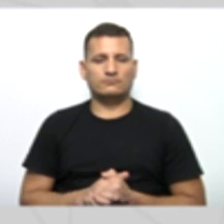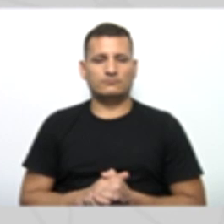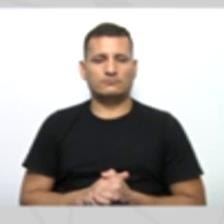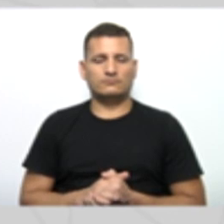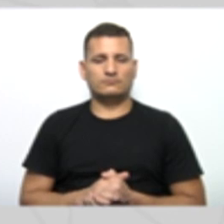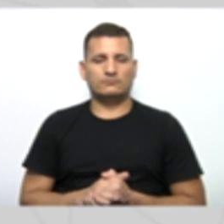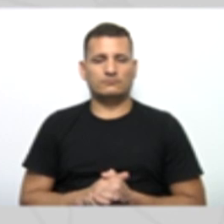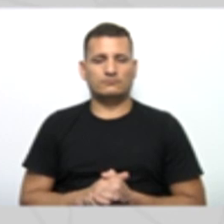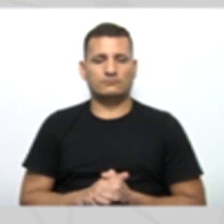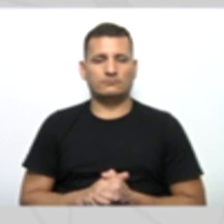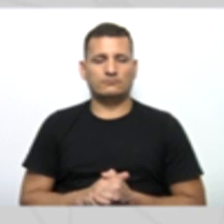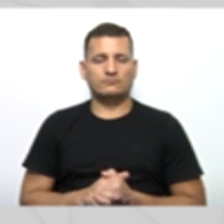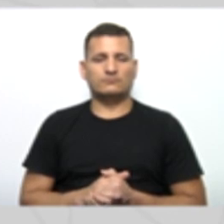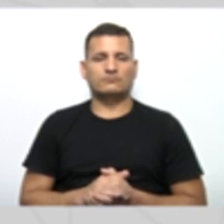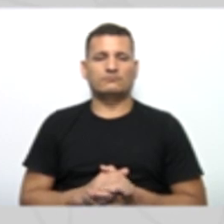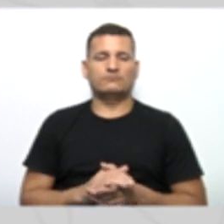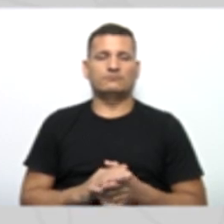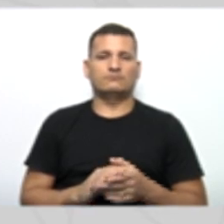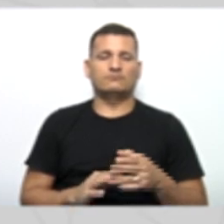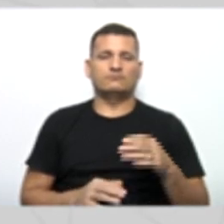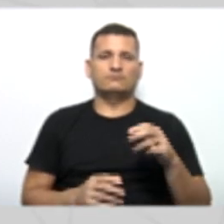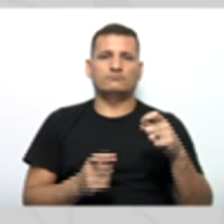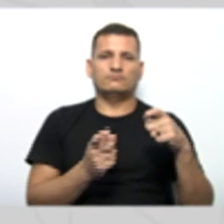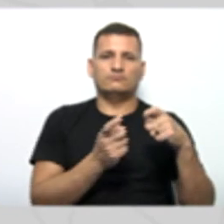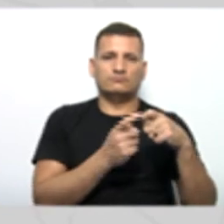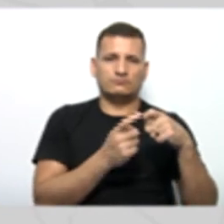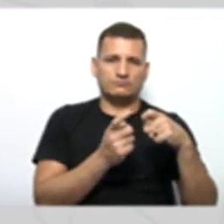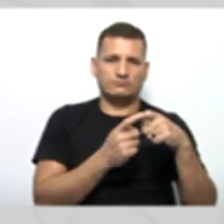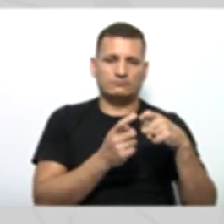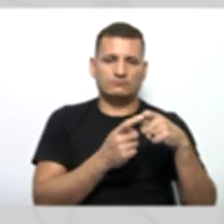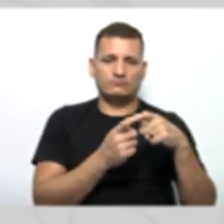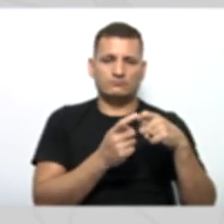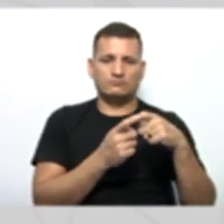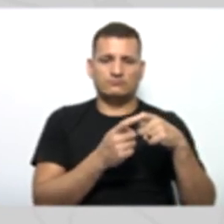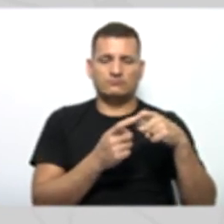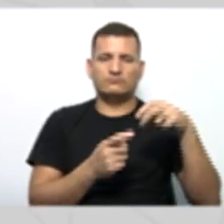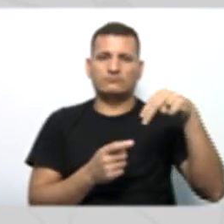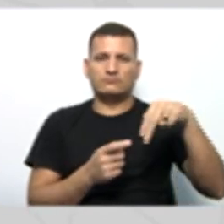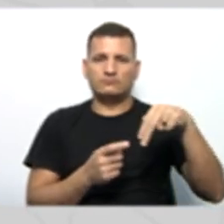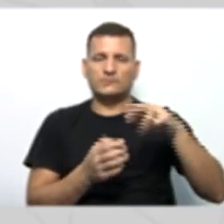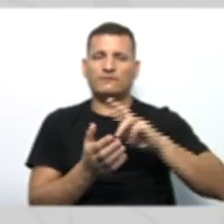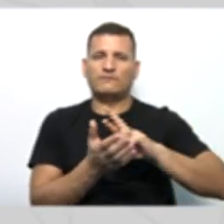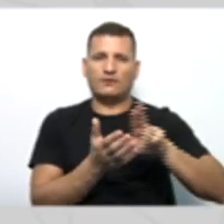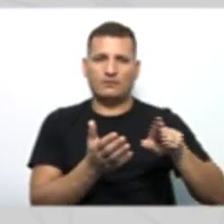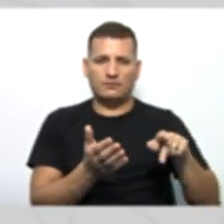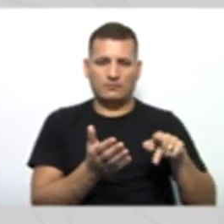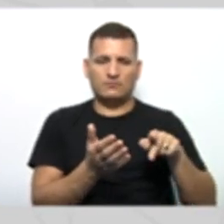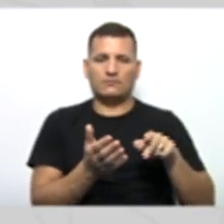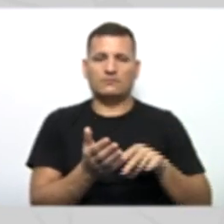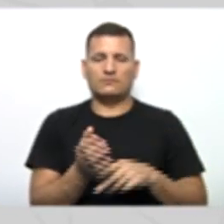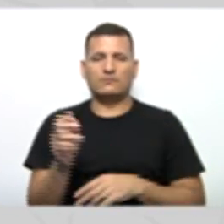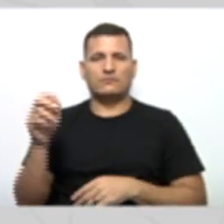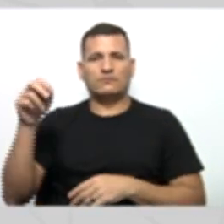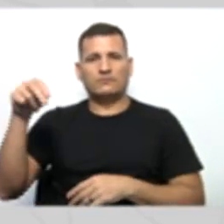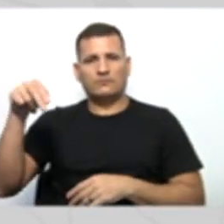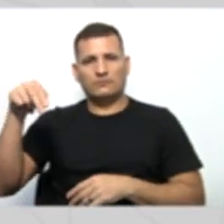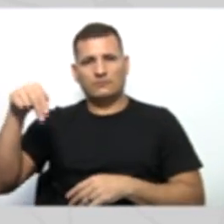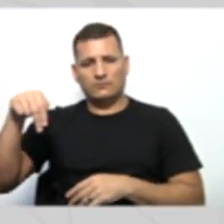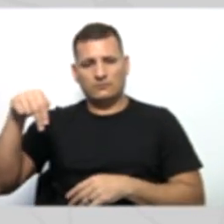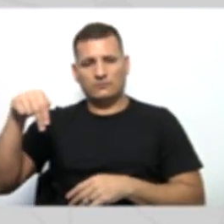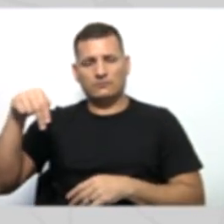Vários para vários, ó. Médico. Aqui, ó, eu posso até utilizar essa simbologia, gente,